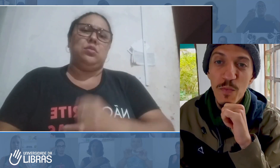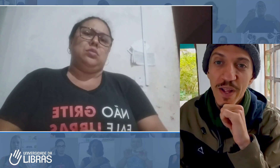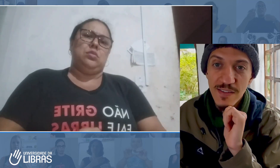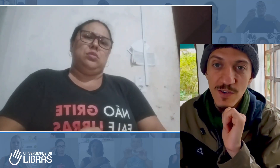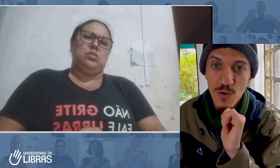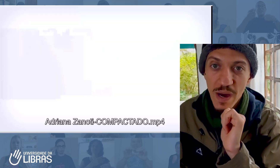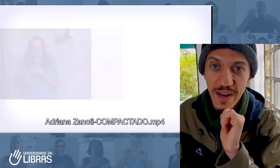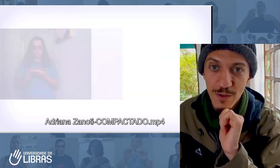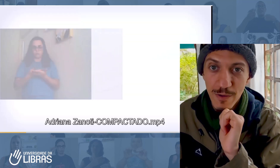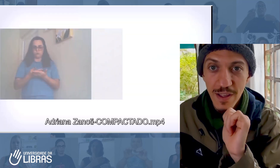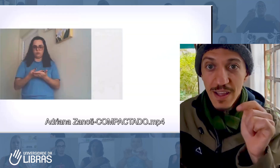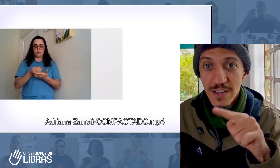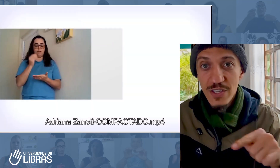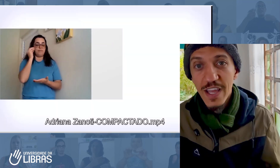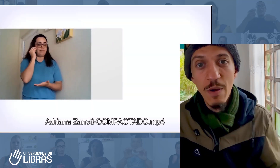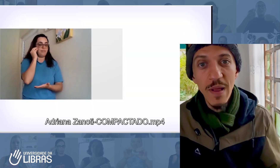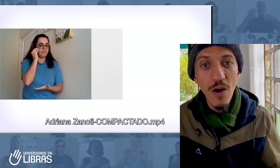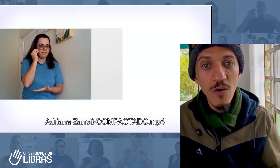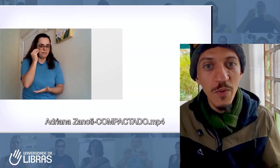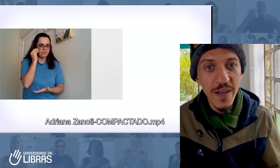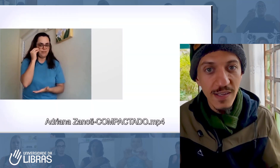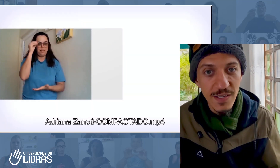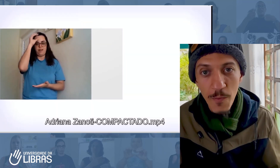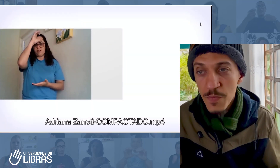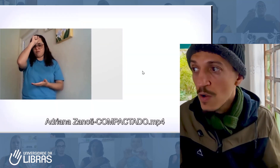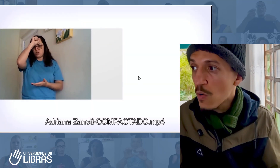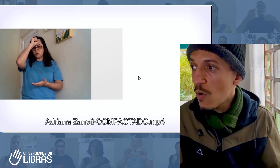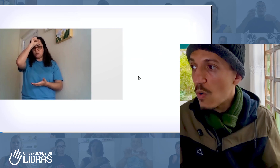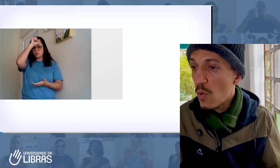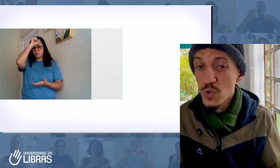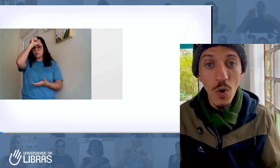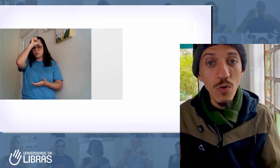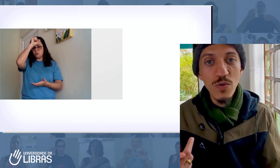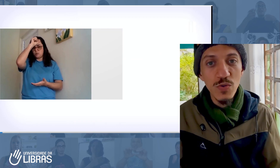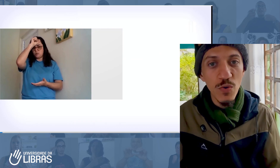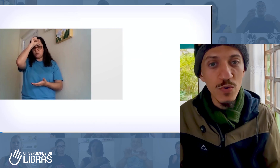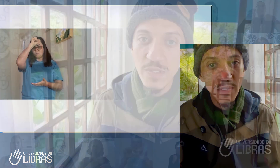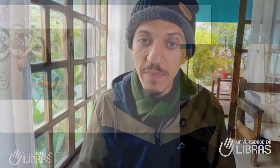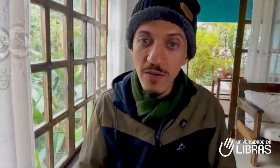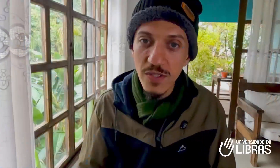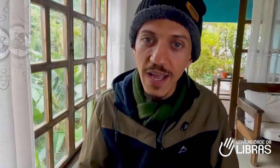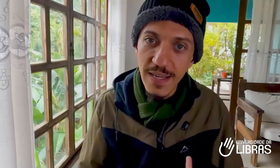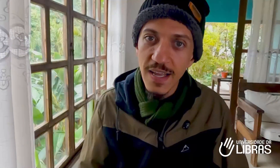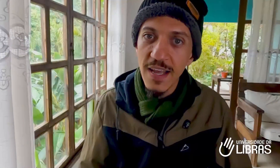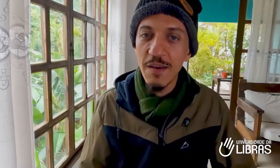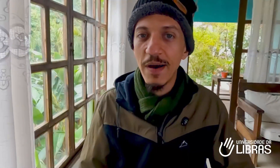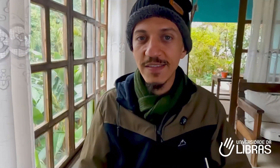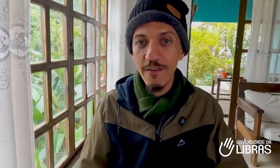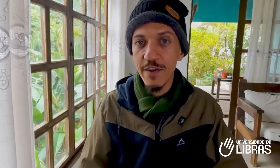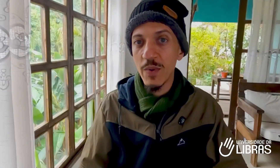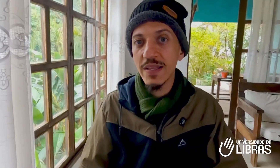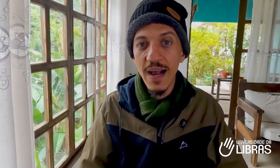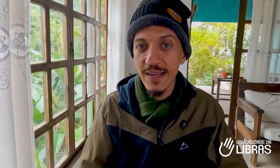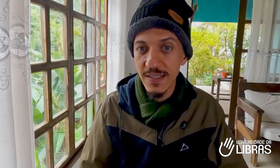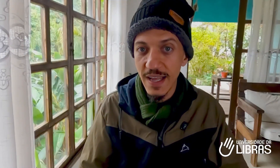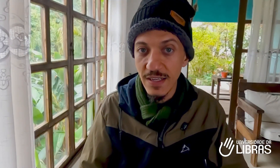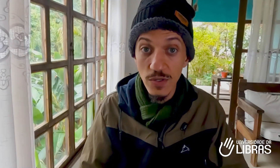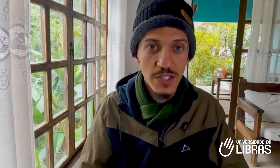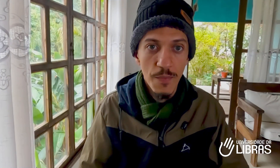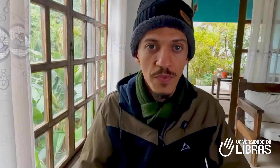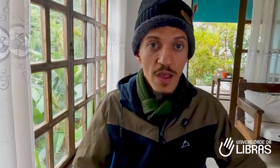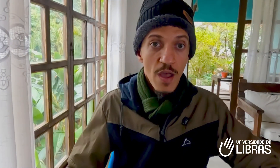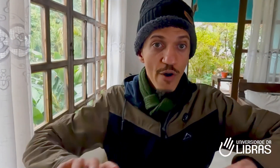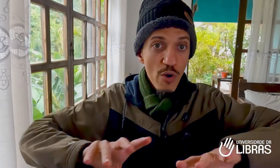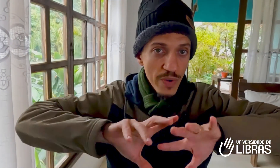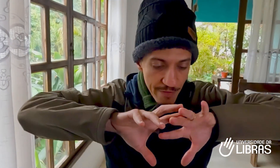melhor comunicação com o marido, de ter uma melhor comunicação com os outros surdos, amigos deles, que passaram a frequentar a casa deles. Ou